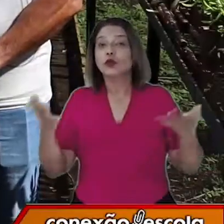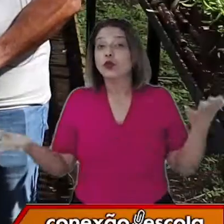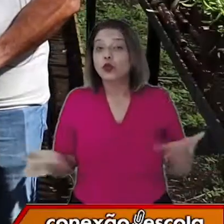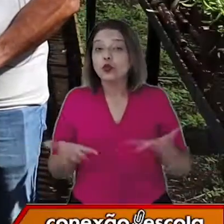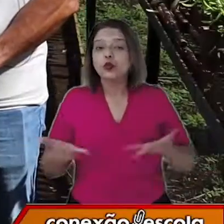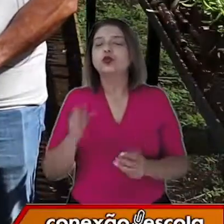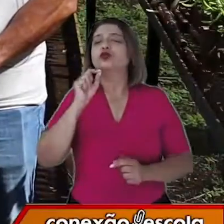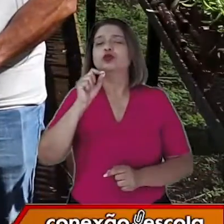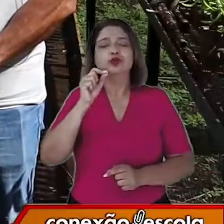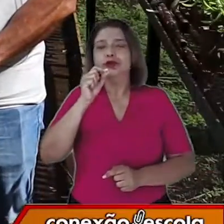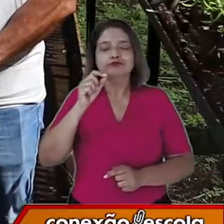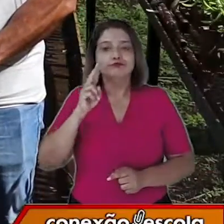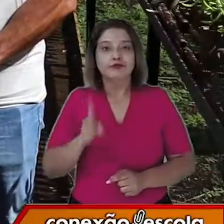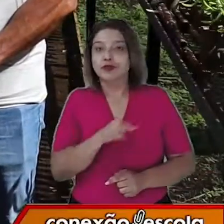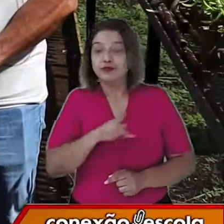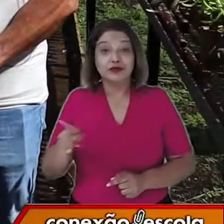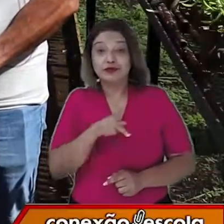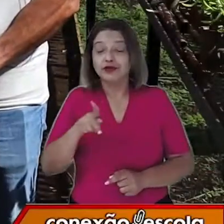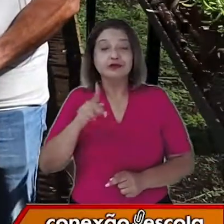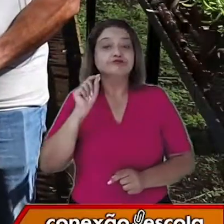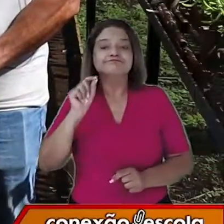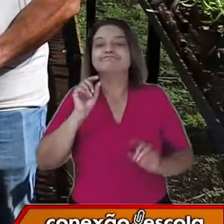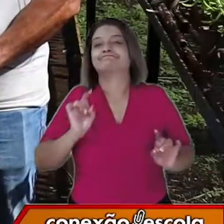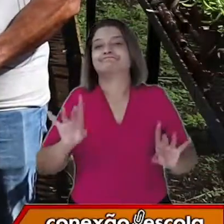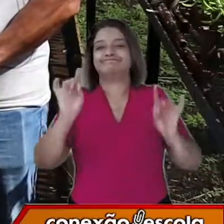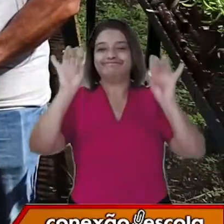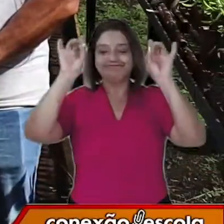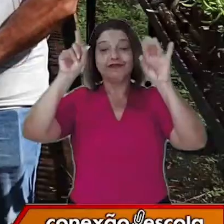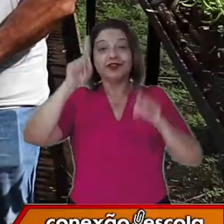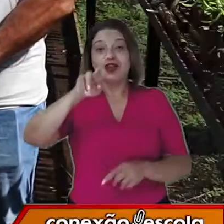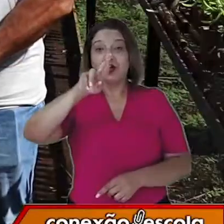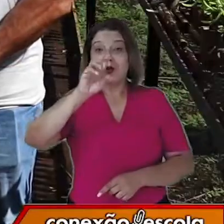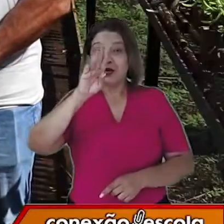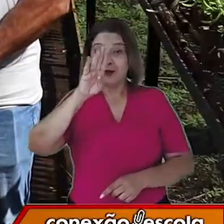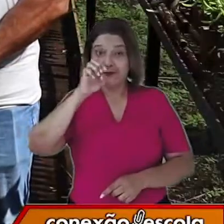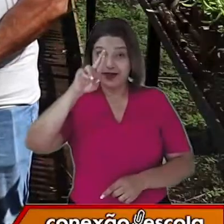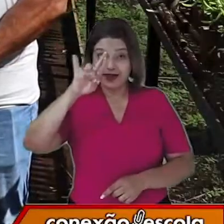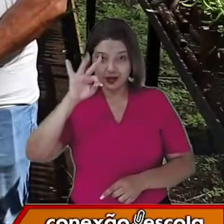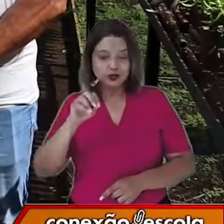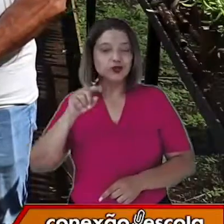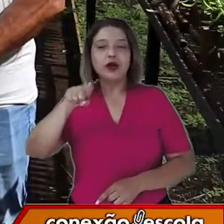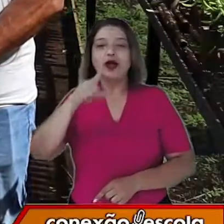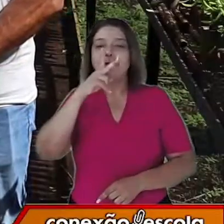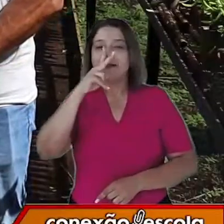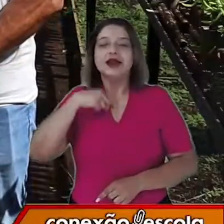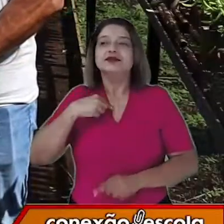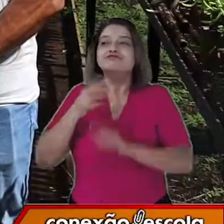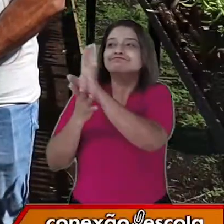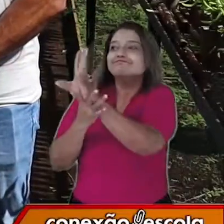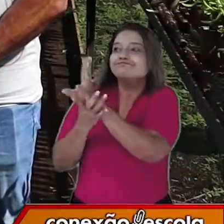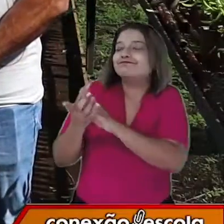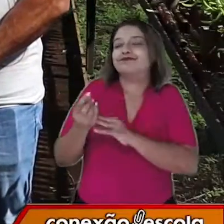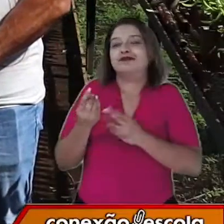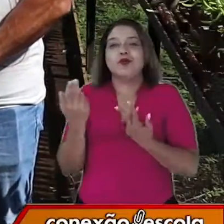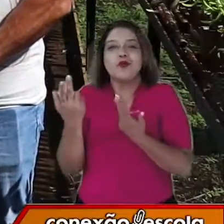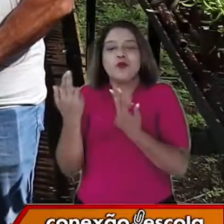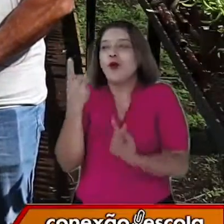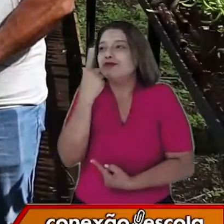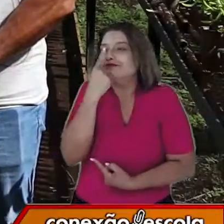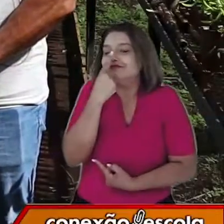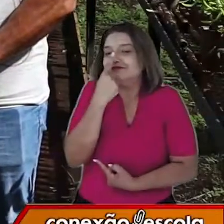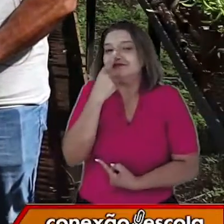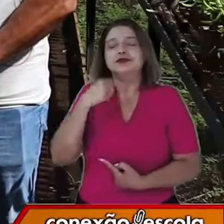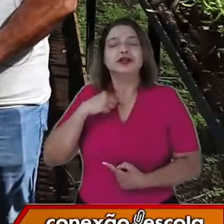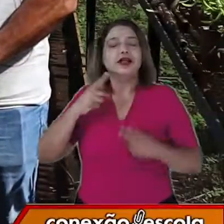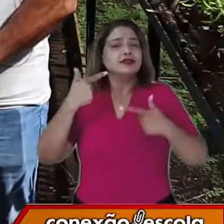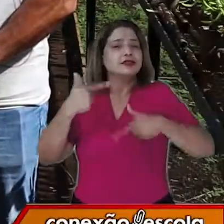hoje, gente, com um super professor, que é o Roberto Malheiros. É uma inspiração para mim, alguém que eu li o trabalho dele